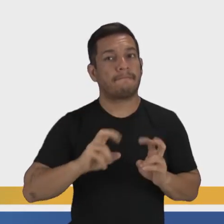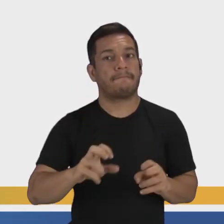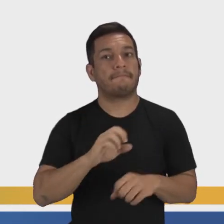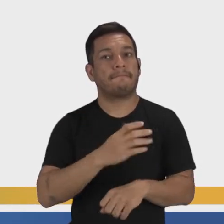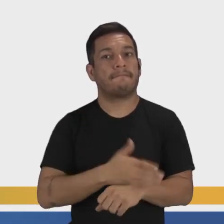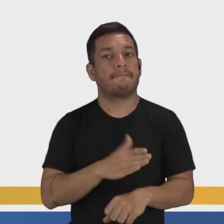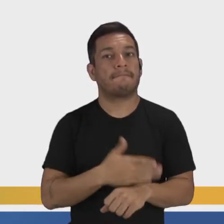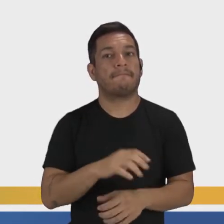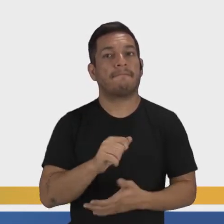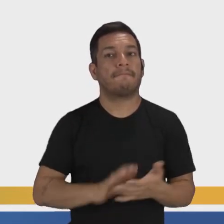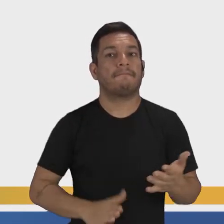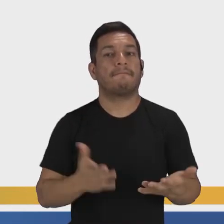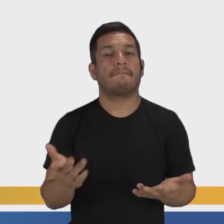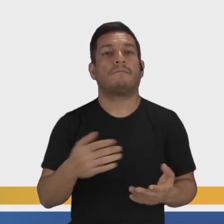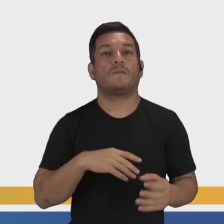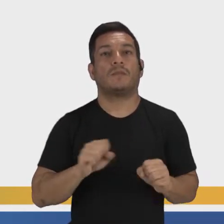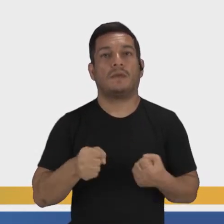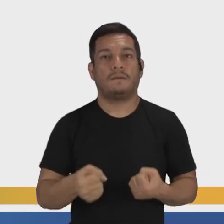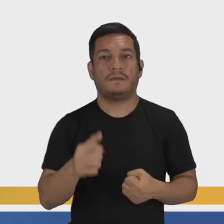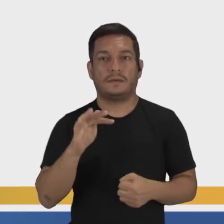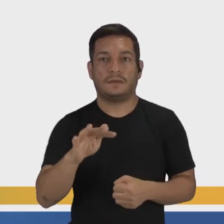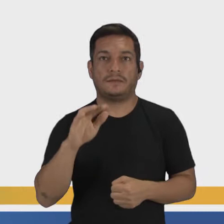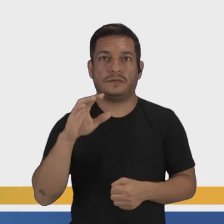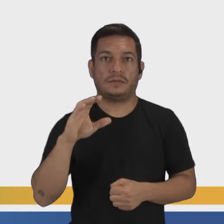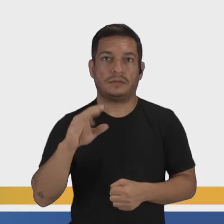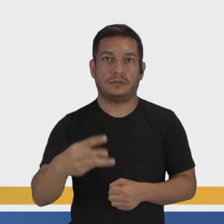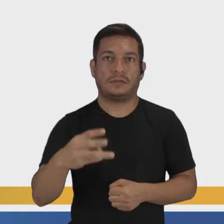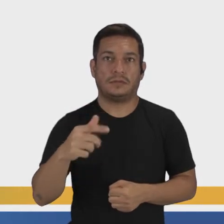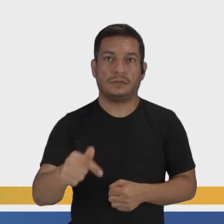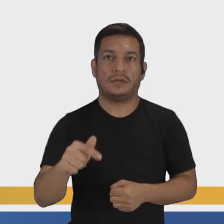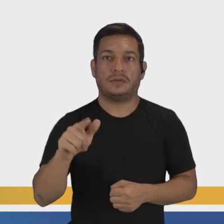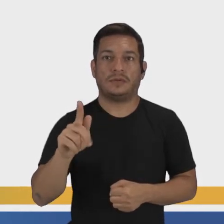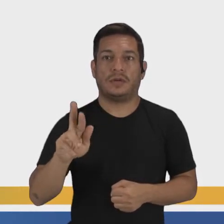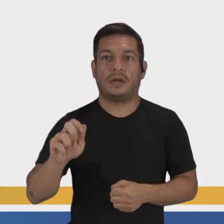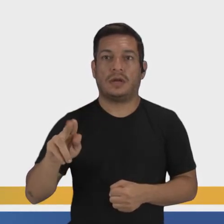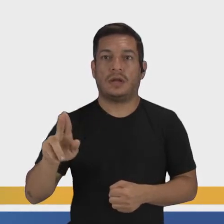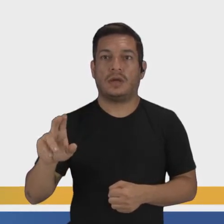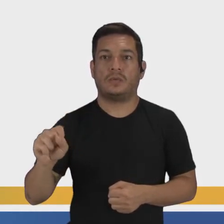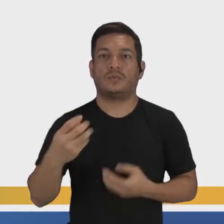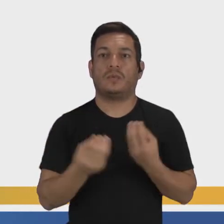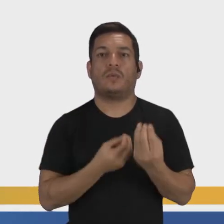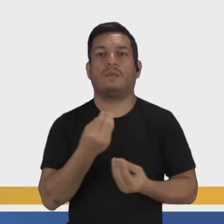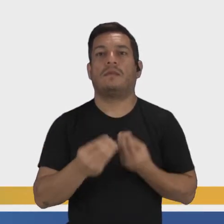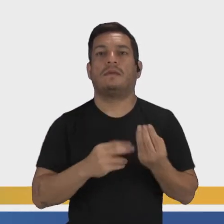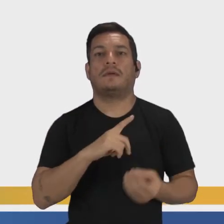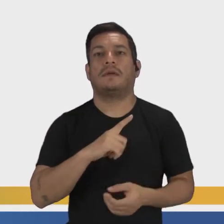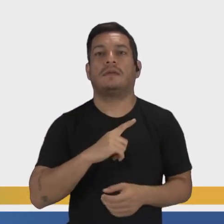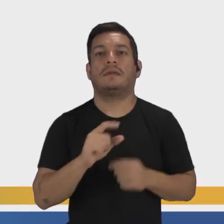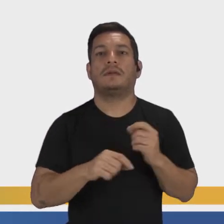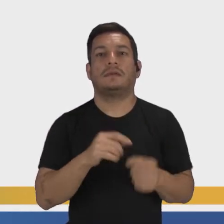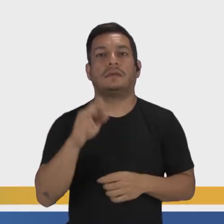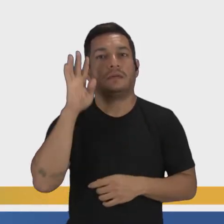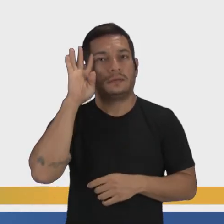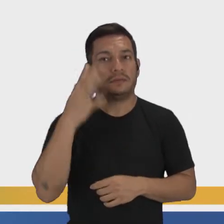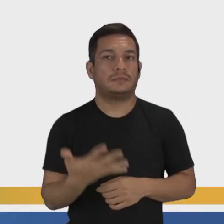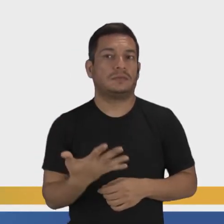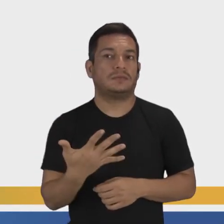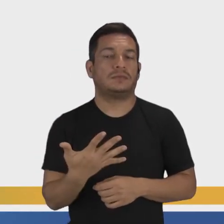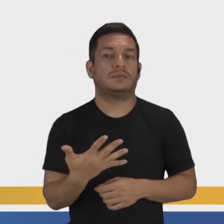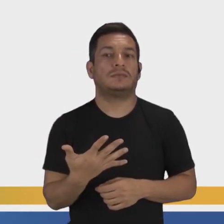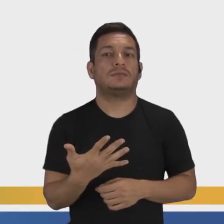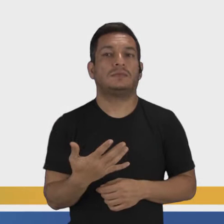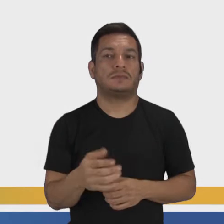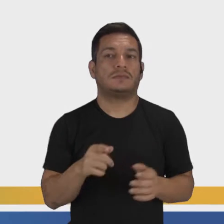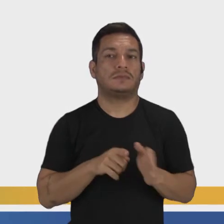uma força F de inclinação de 37 graus, como é que a gente vai ter a solução